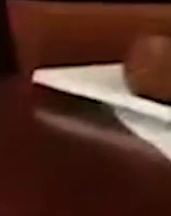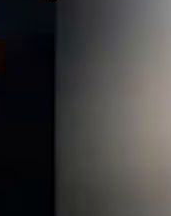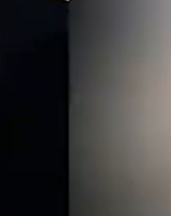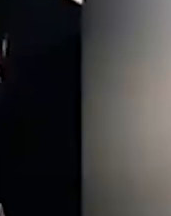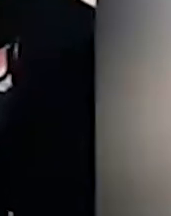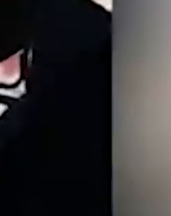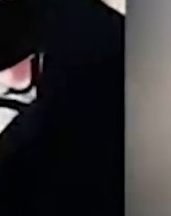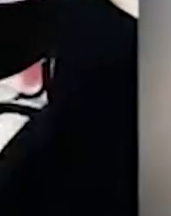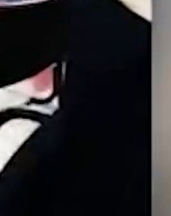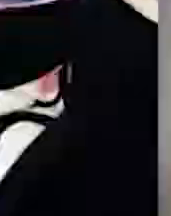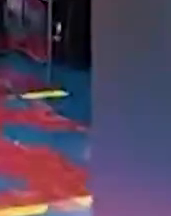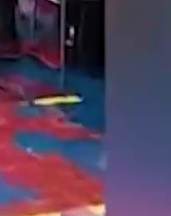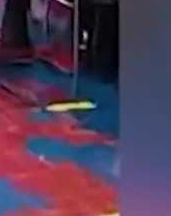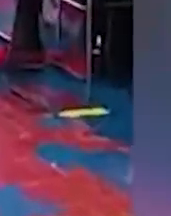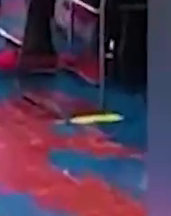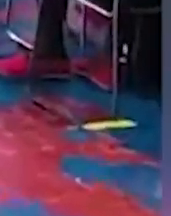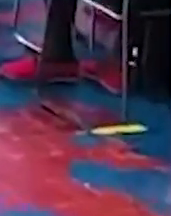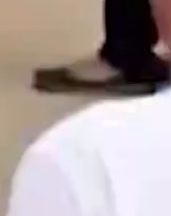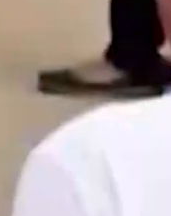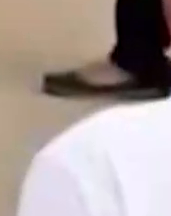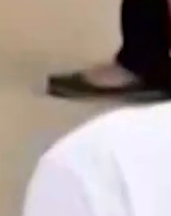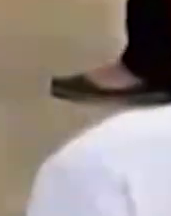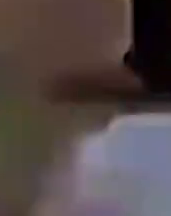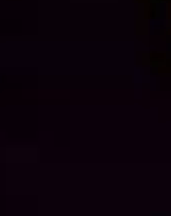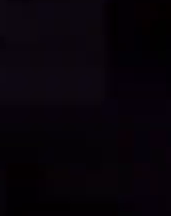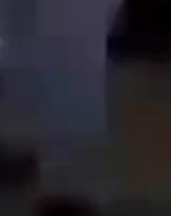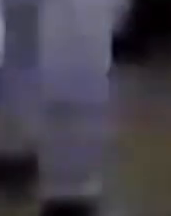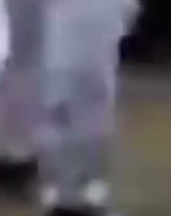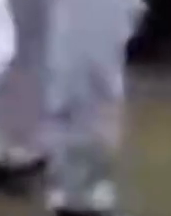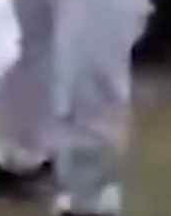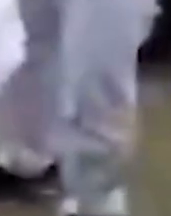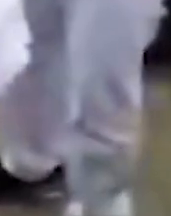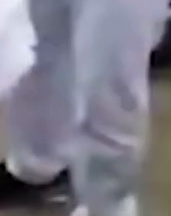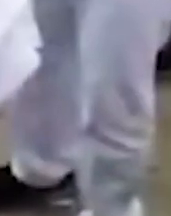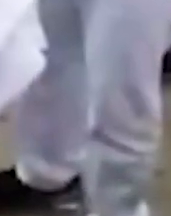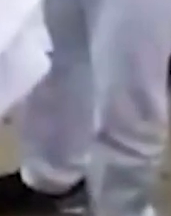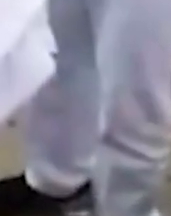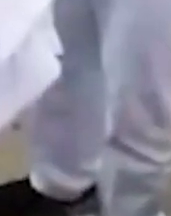Atendimento às famílias, acompanhamento e distribuição de cesta básica.